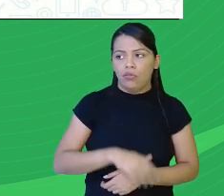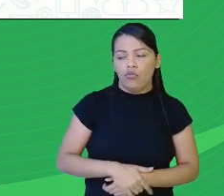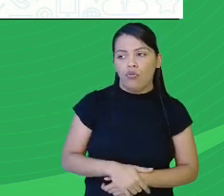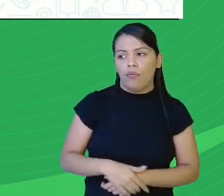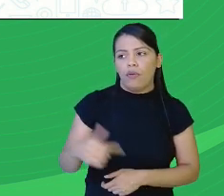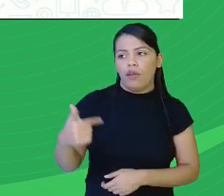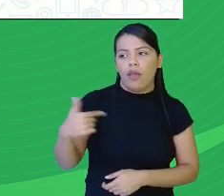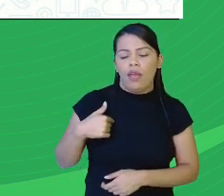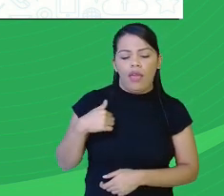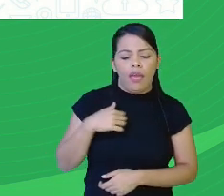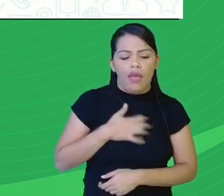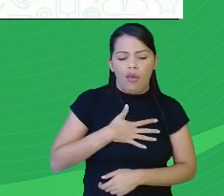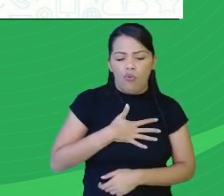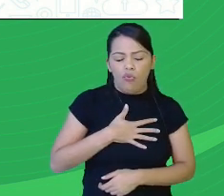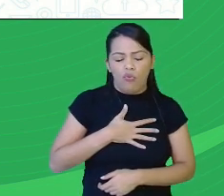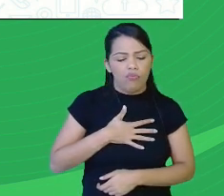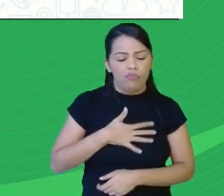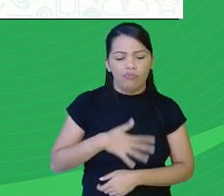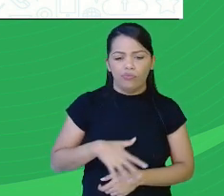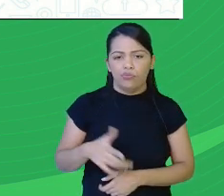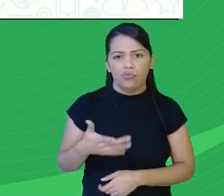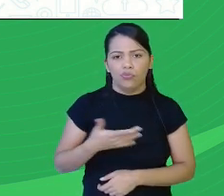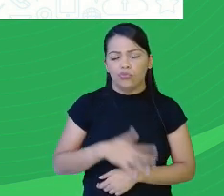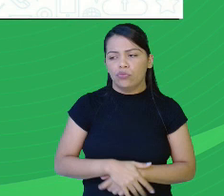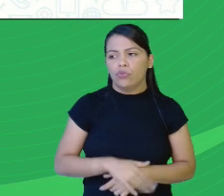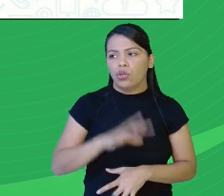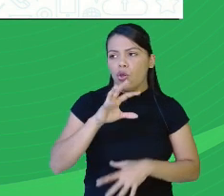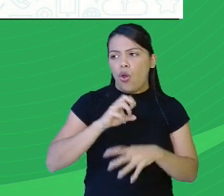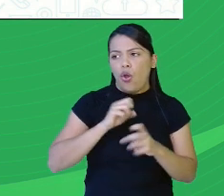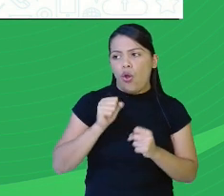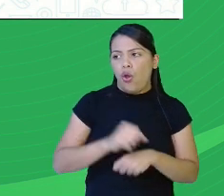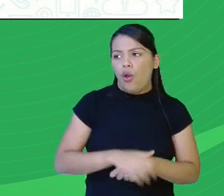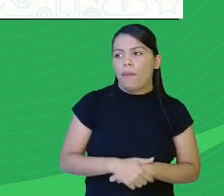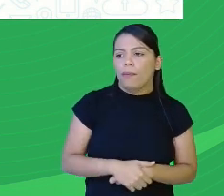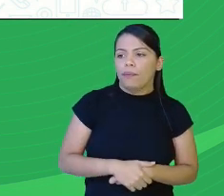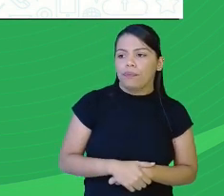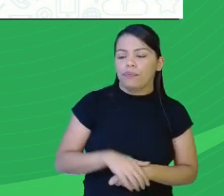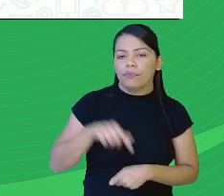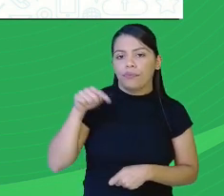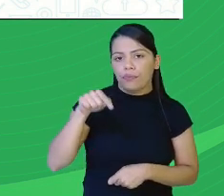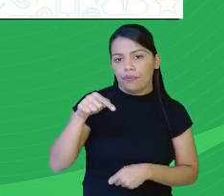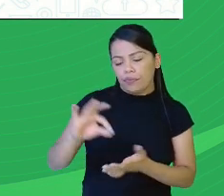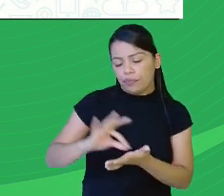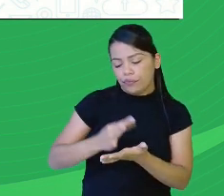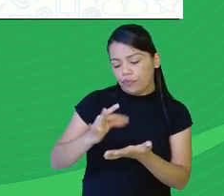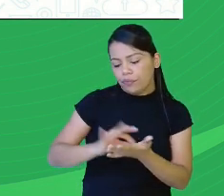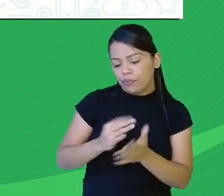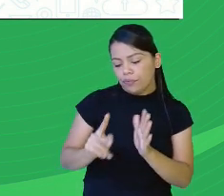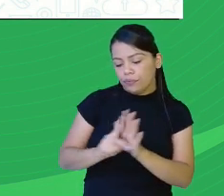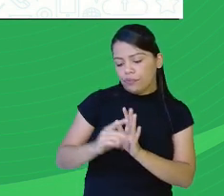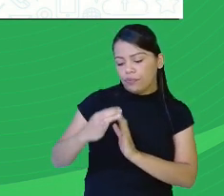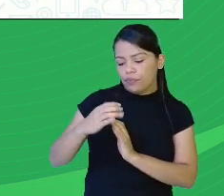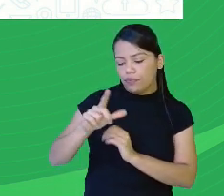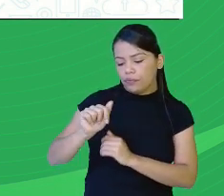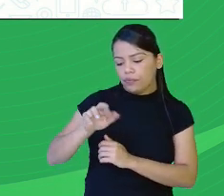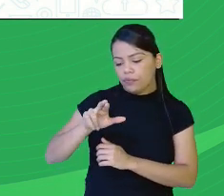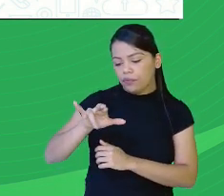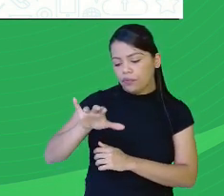a revolta. Essa crônica ela foi escrita por Clarice Lispector em 19 de agosto de